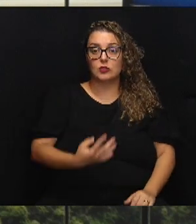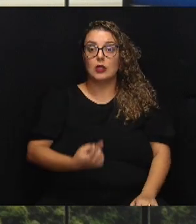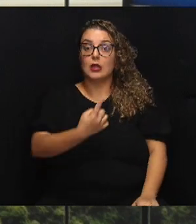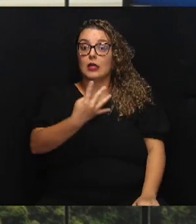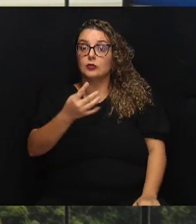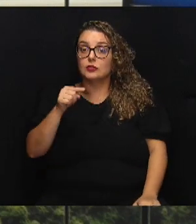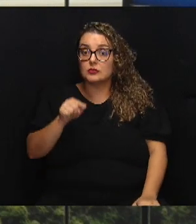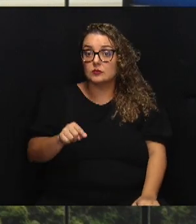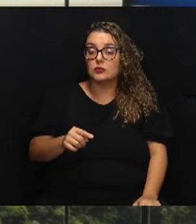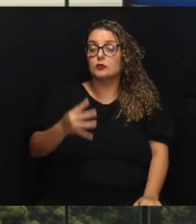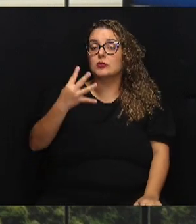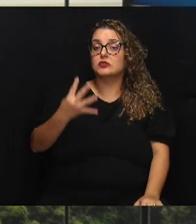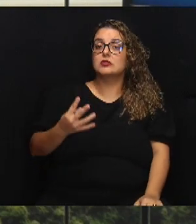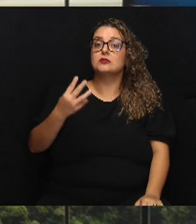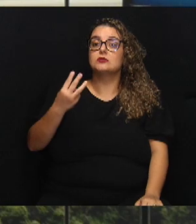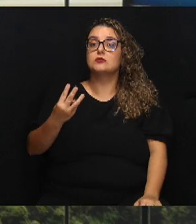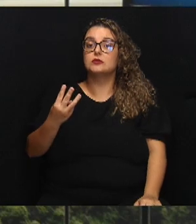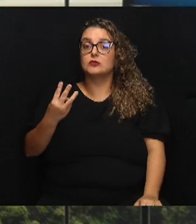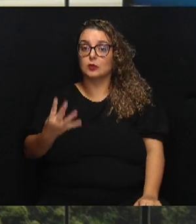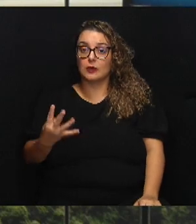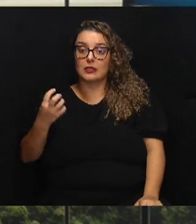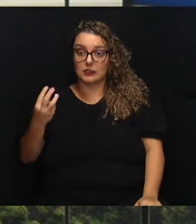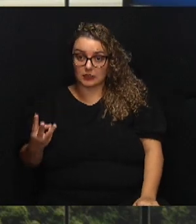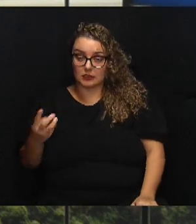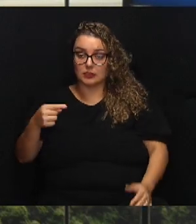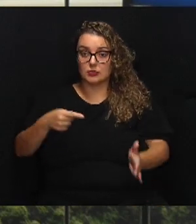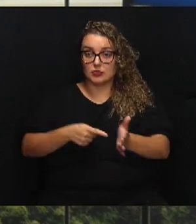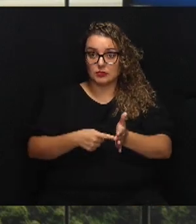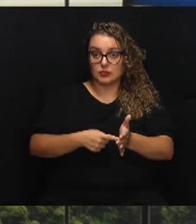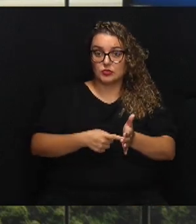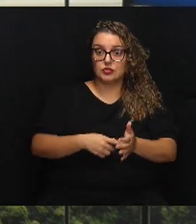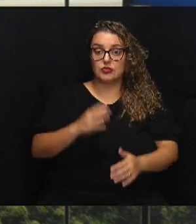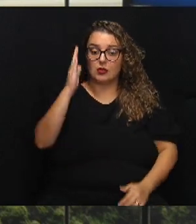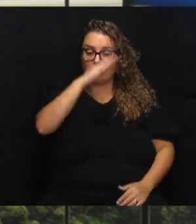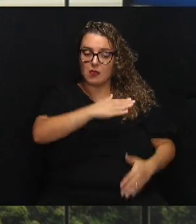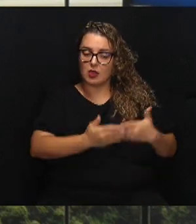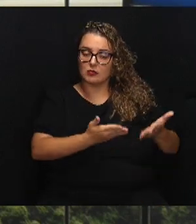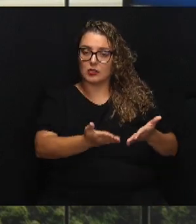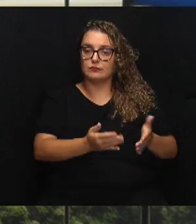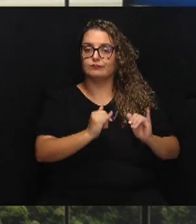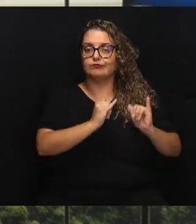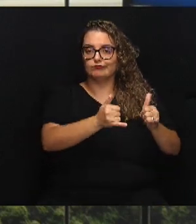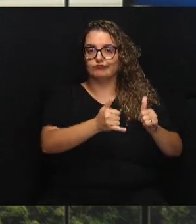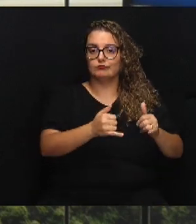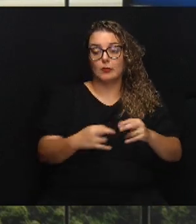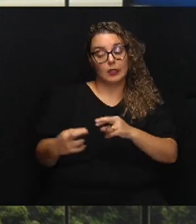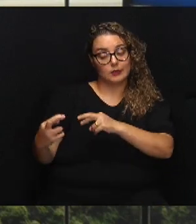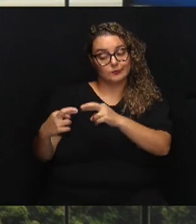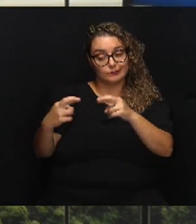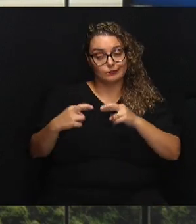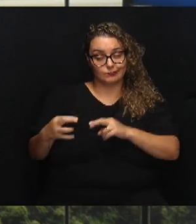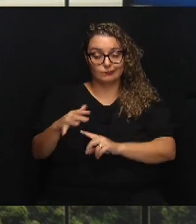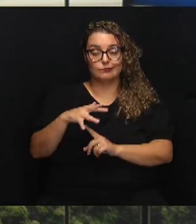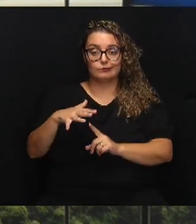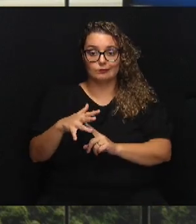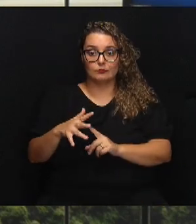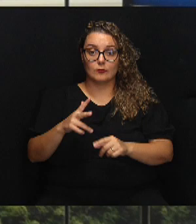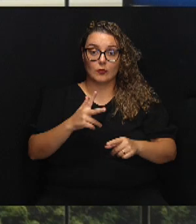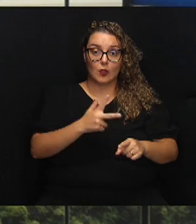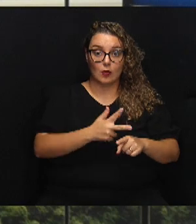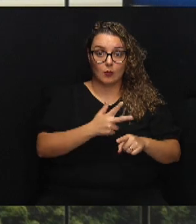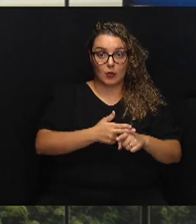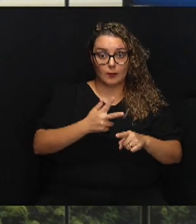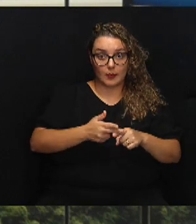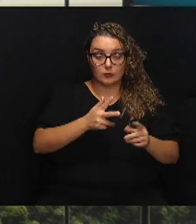14.543 denúncias de maus tratos e abandono pela fiscalização ambiental. No mesmo período,